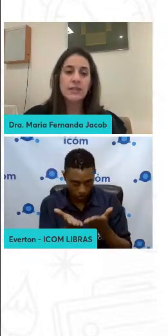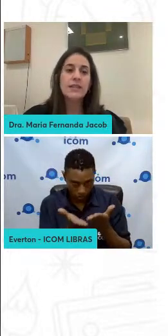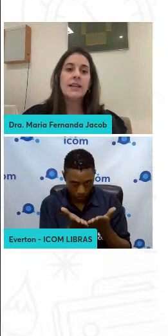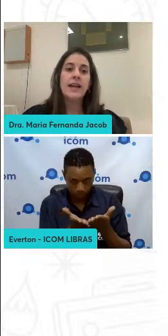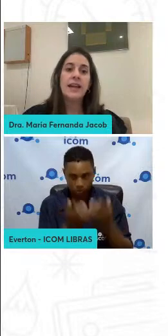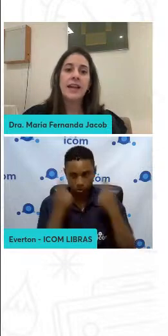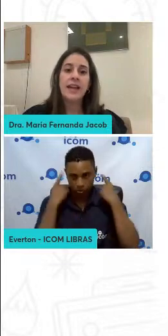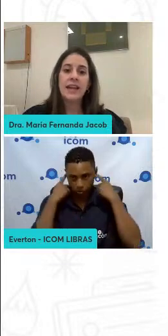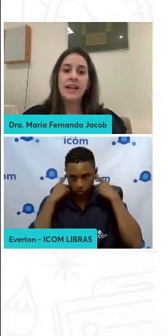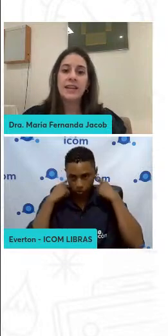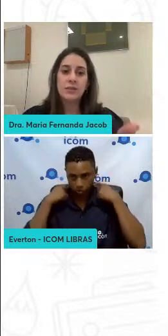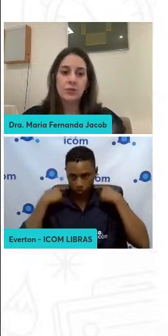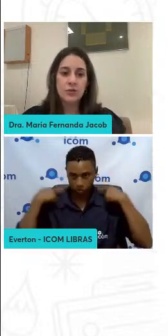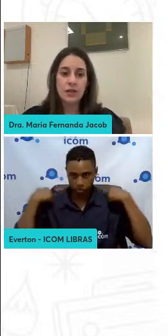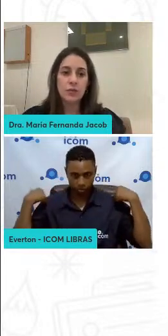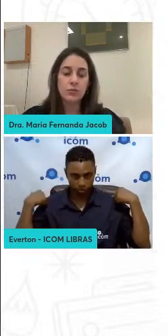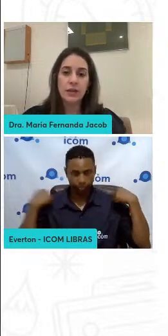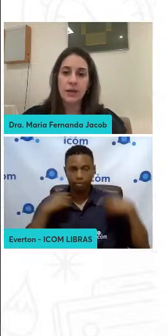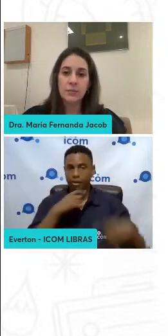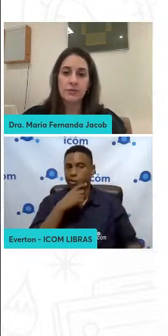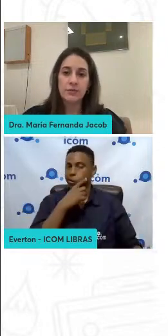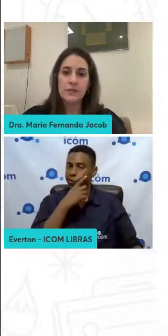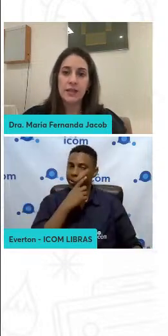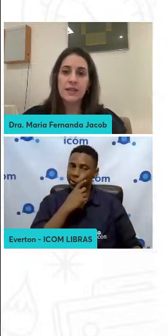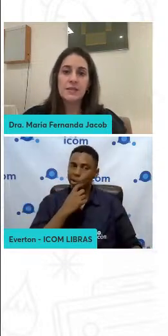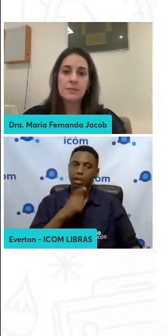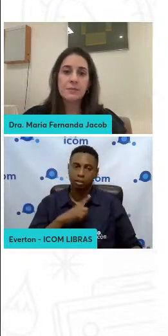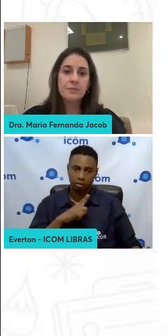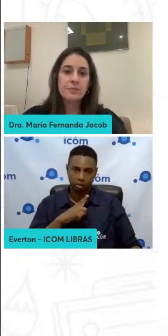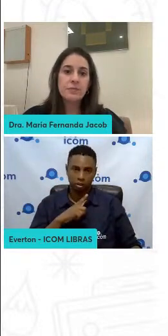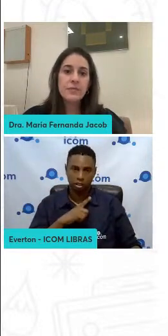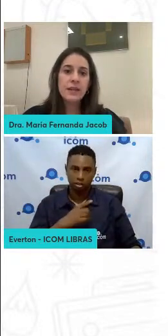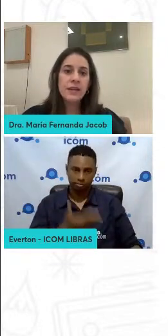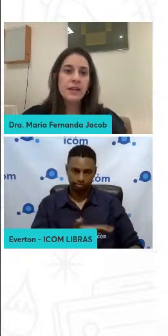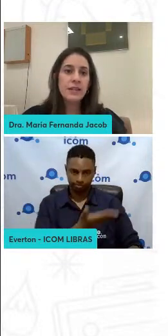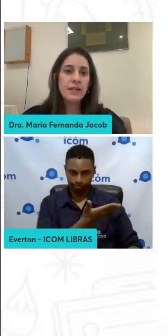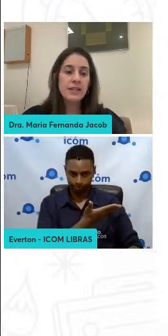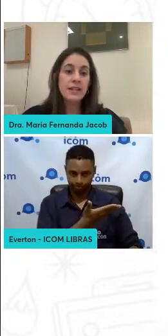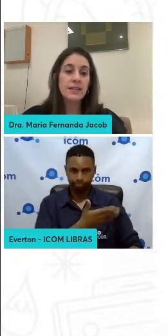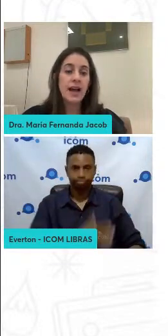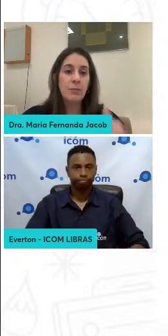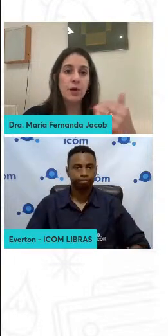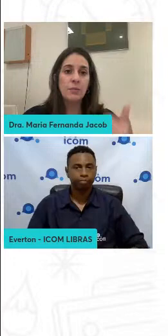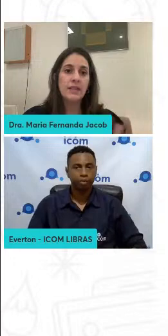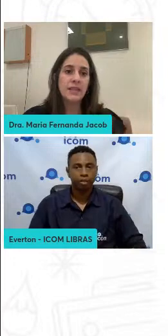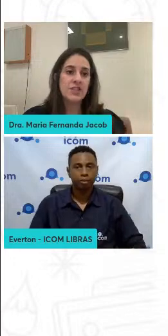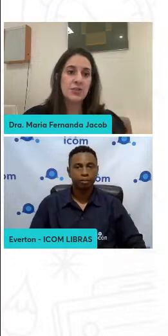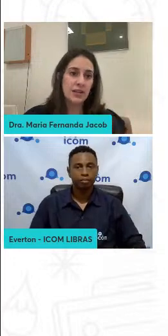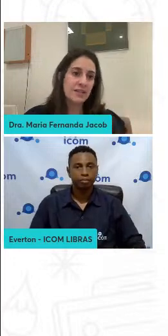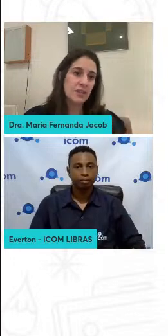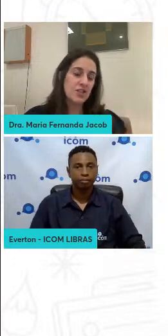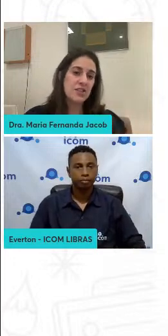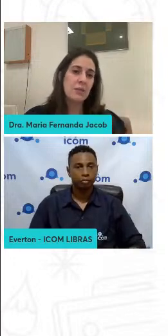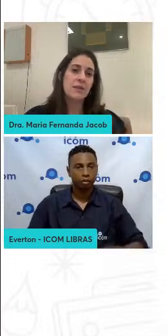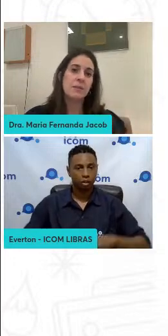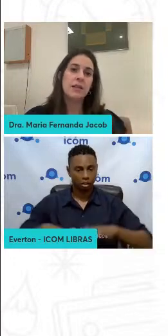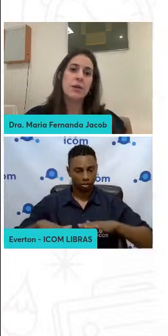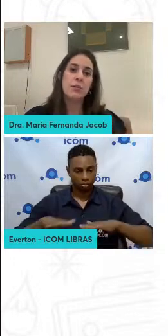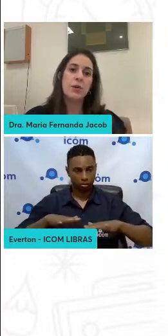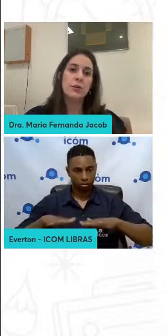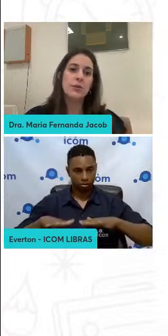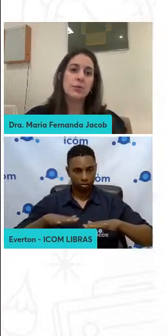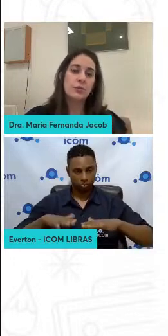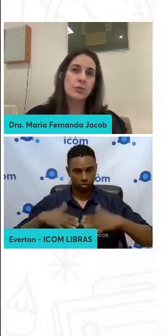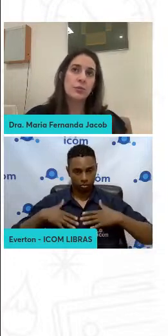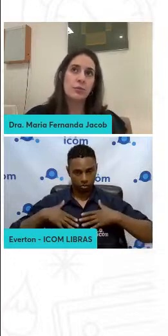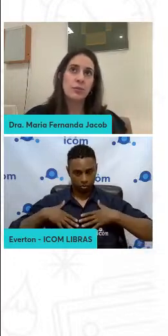cervical. Então, eu trouxe aqui um trabalho para vocês. A mobilidade torácica, a gente sabe também que é